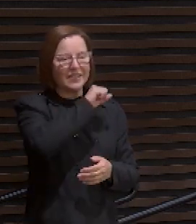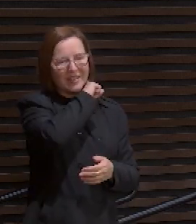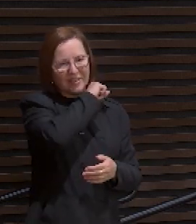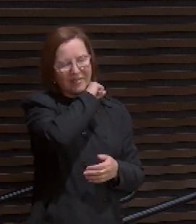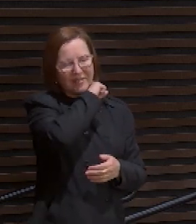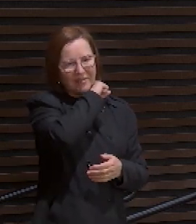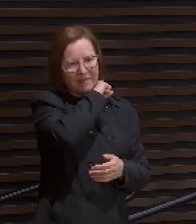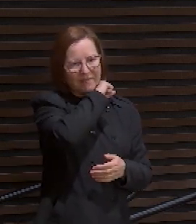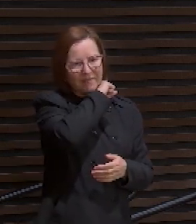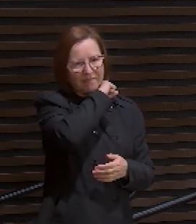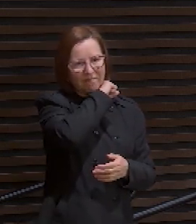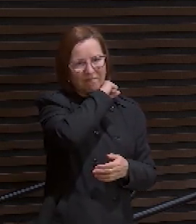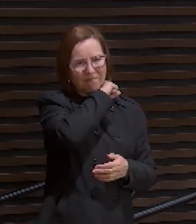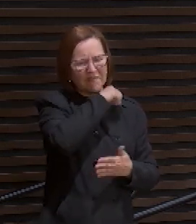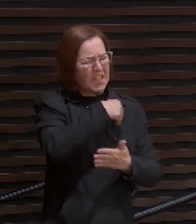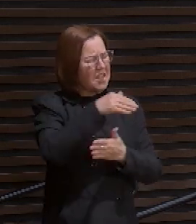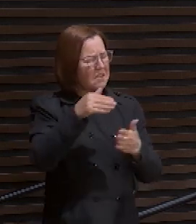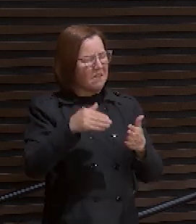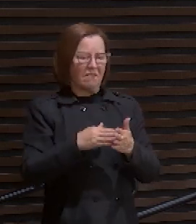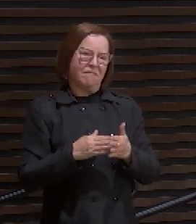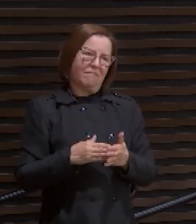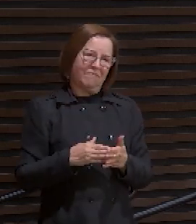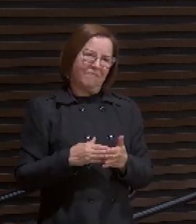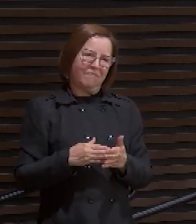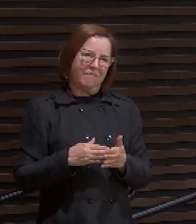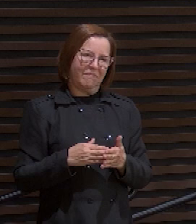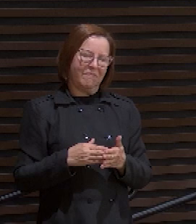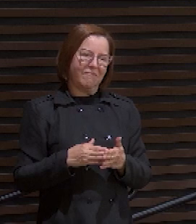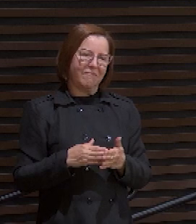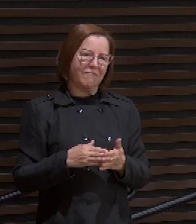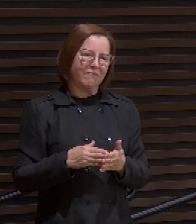sacrifício basta.